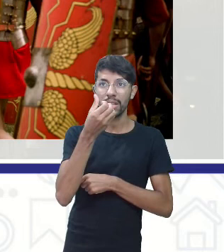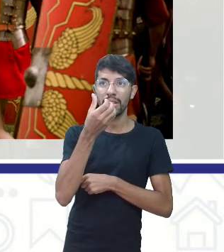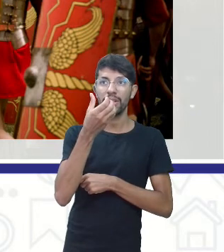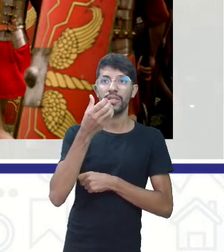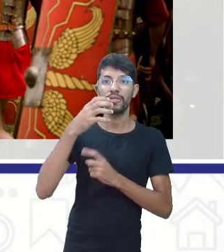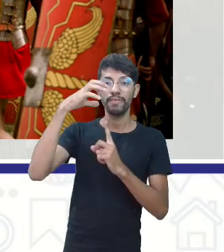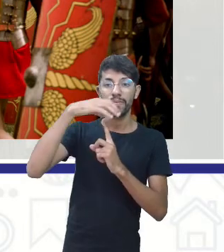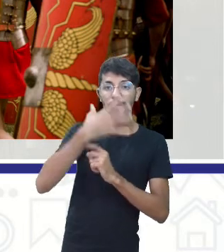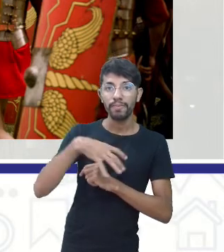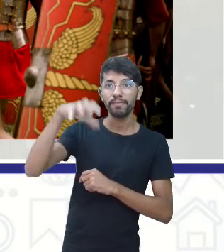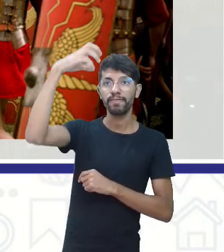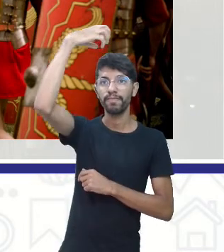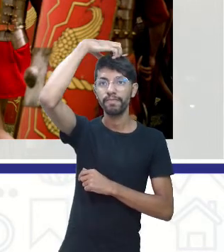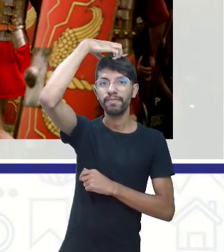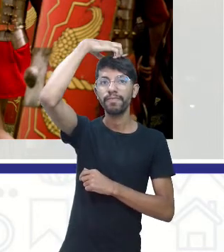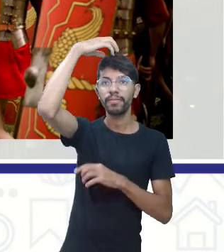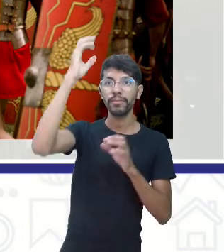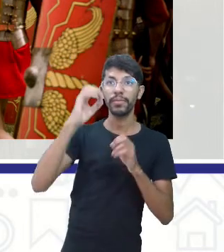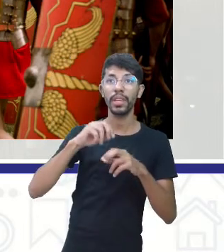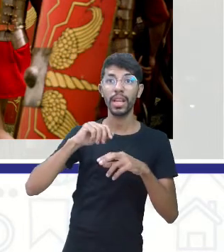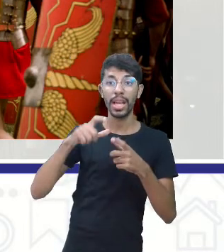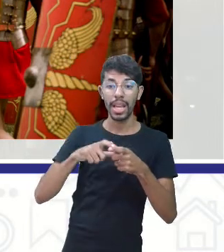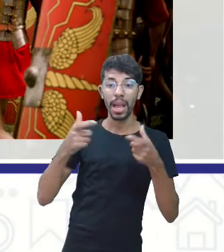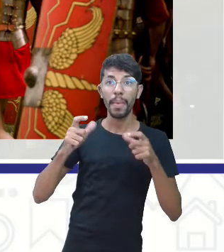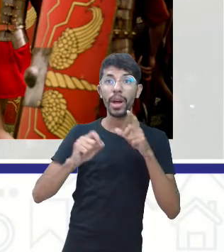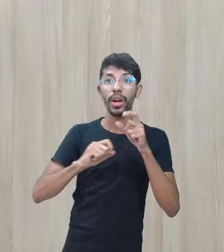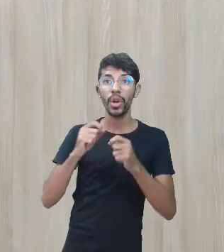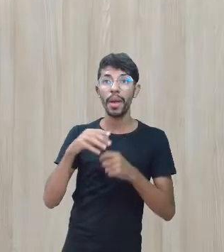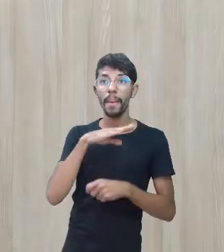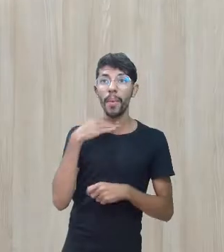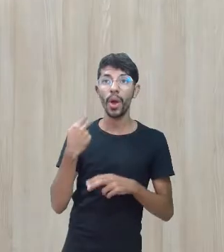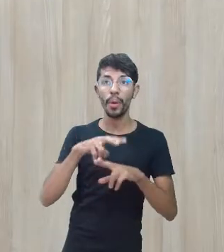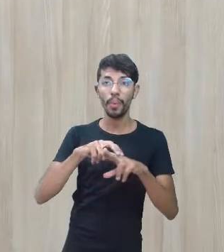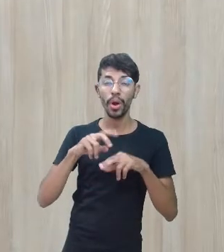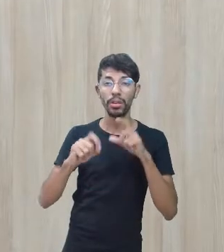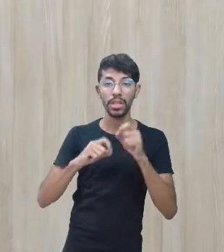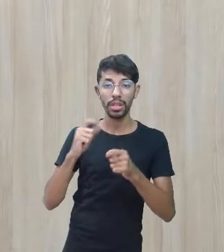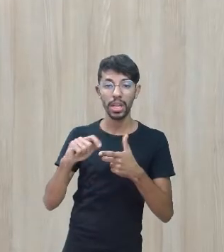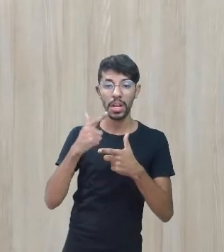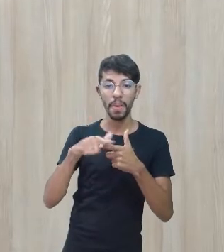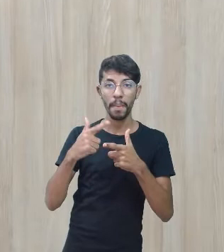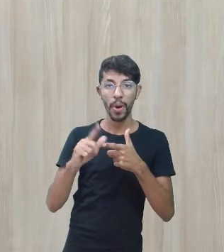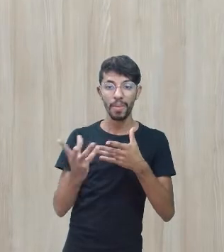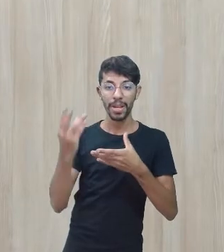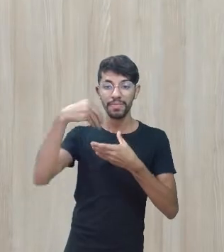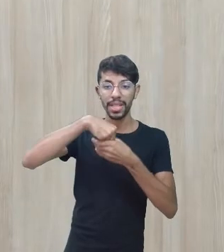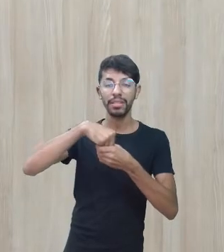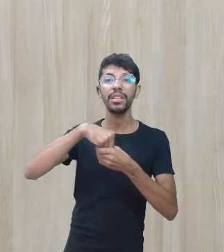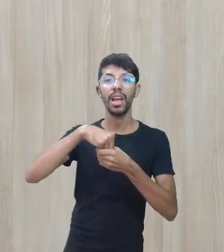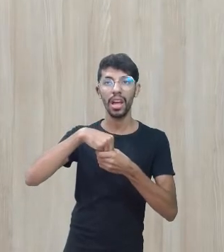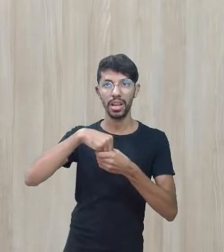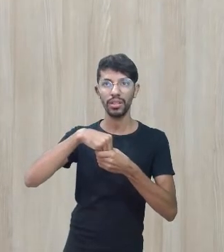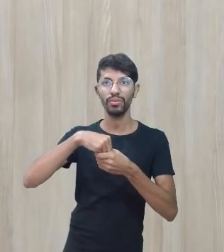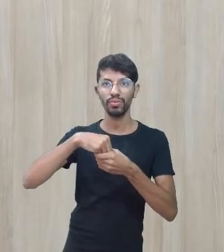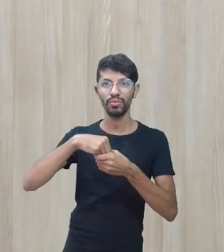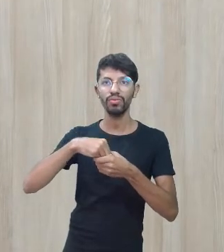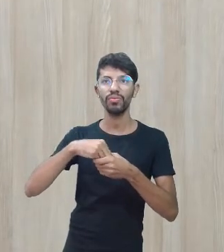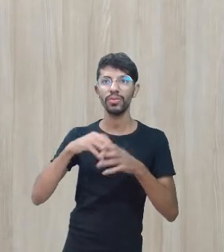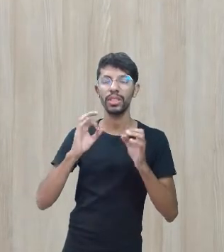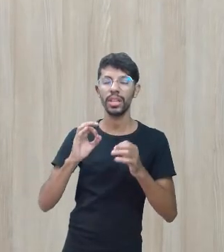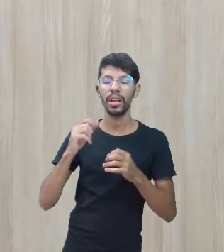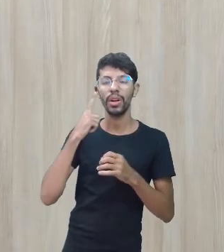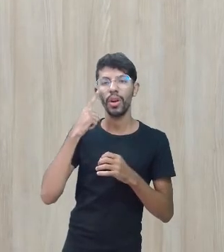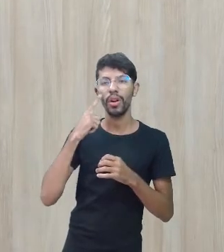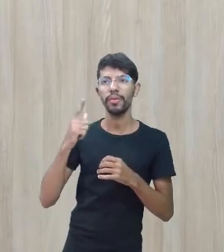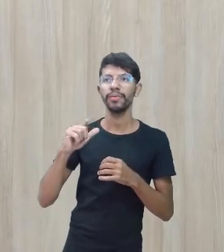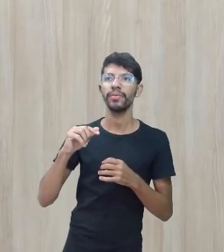morto por conspirações internas. Eu quero dizer o seguinte, gente, num período de maior estabilidade, nós tínhamos imperadores que